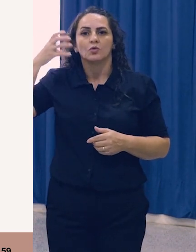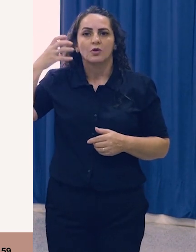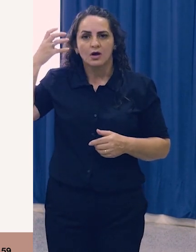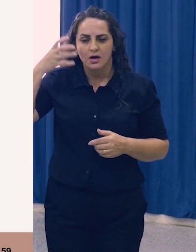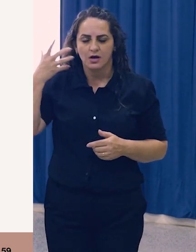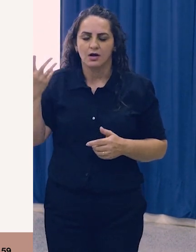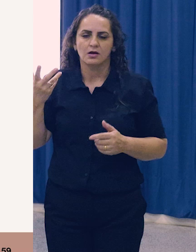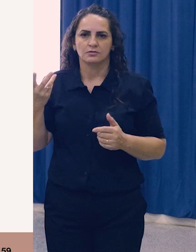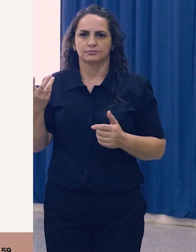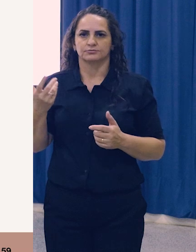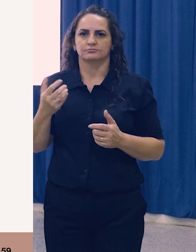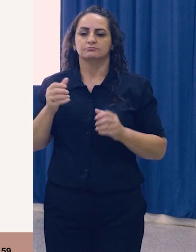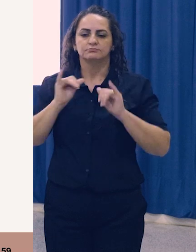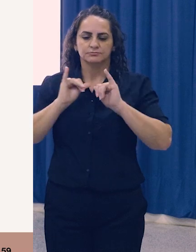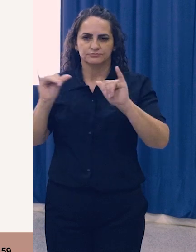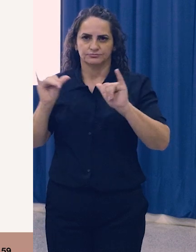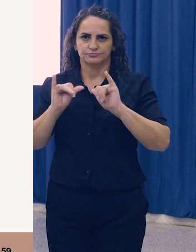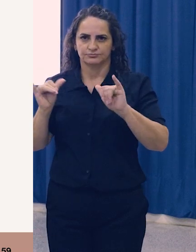podcasts, enfim.